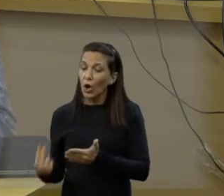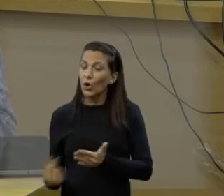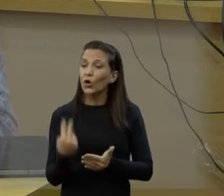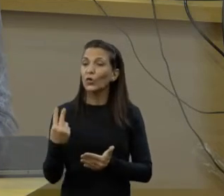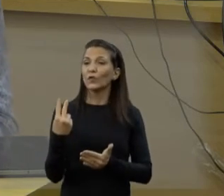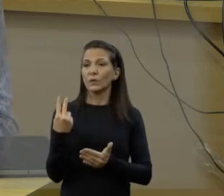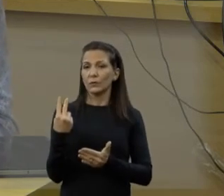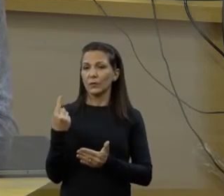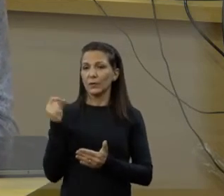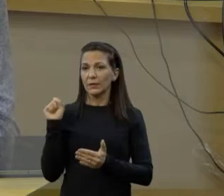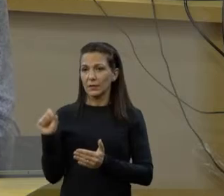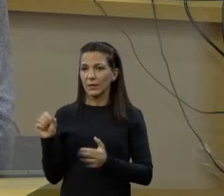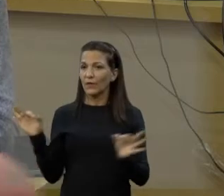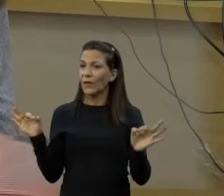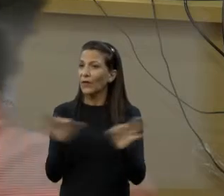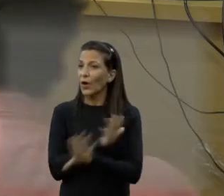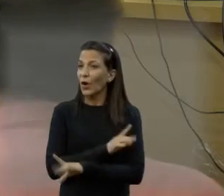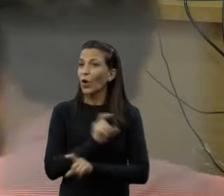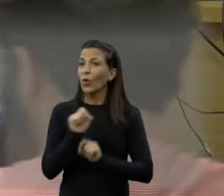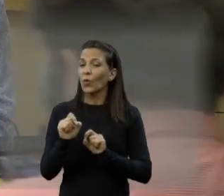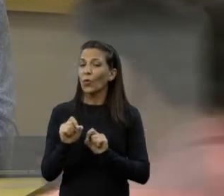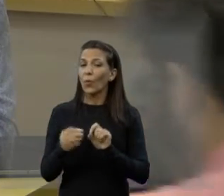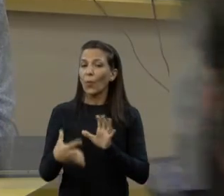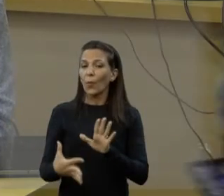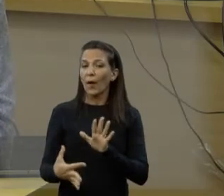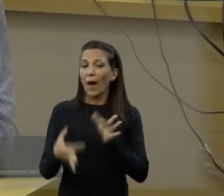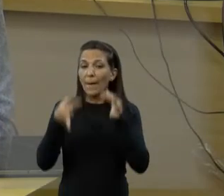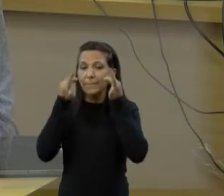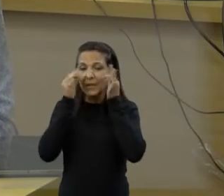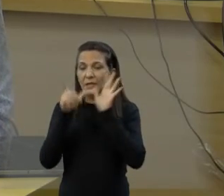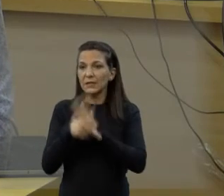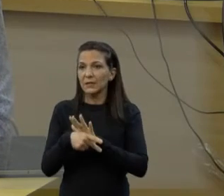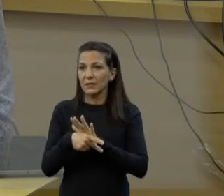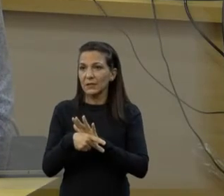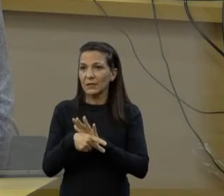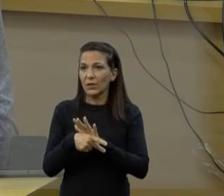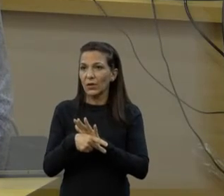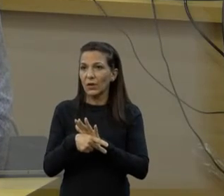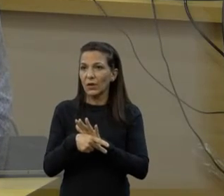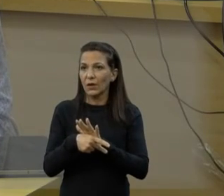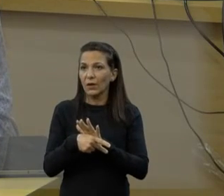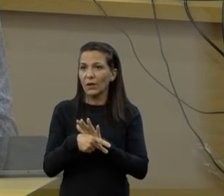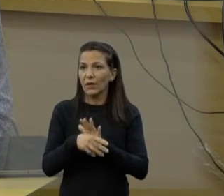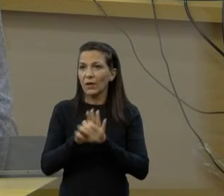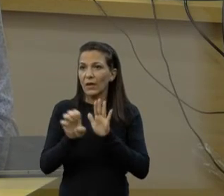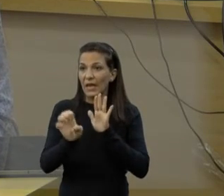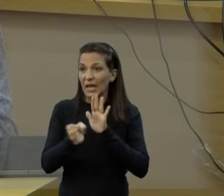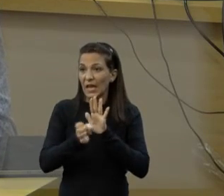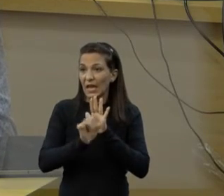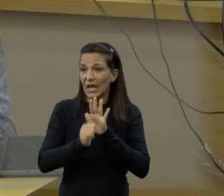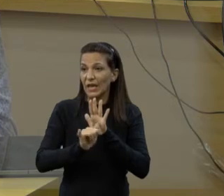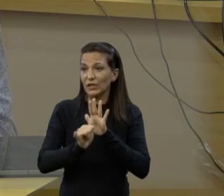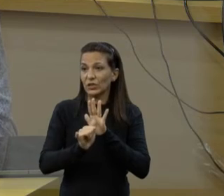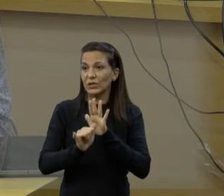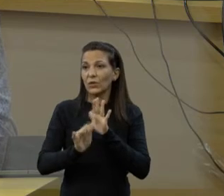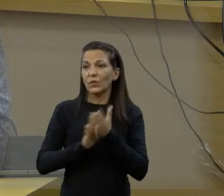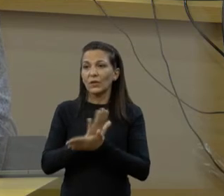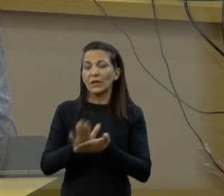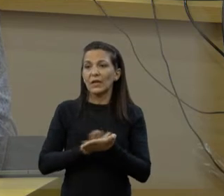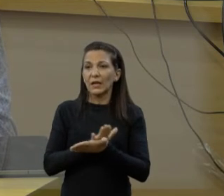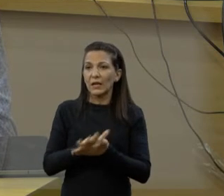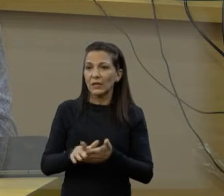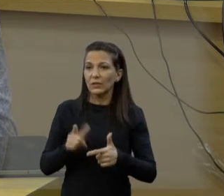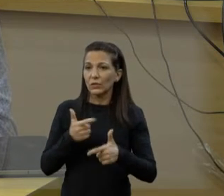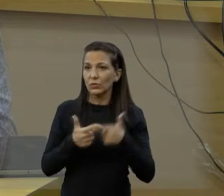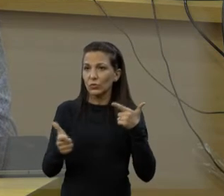então só para finalizar só quero observar que ninguém respondeu à questão da notificação por Edital e ninguém também respondeu a